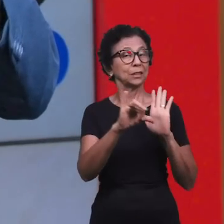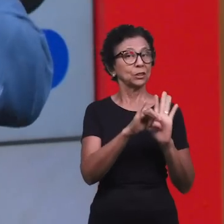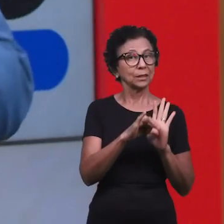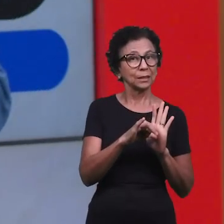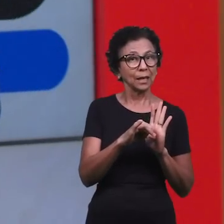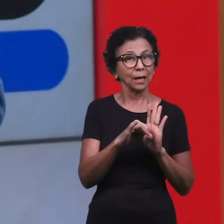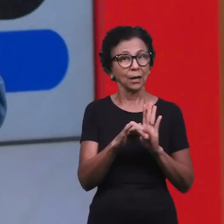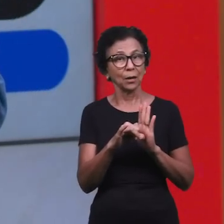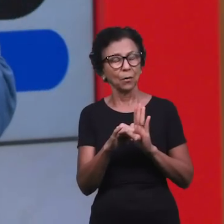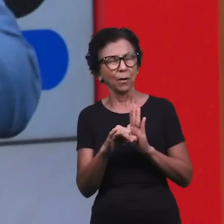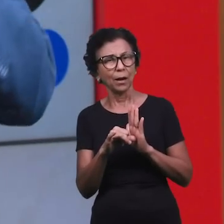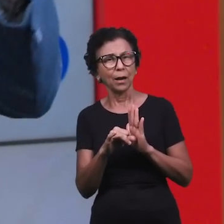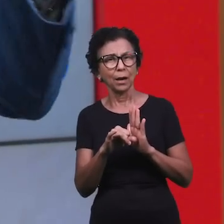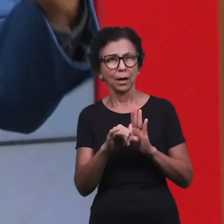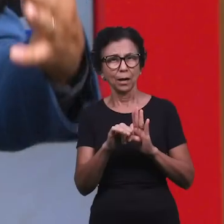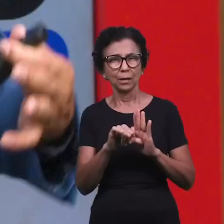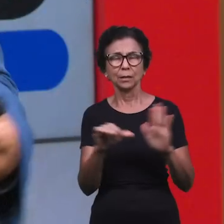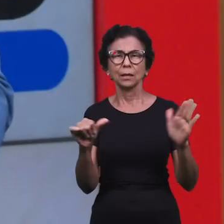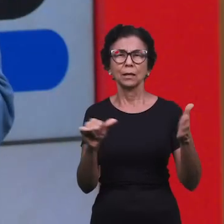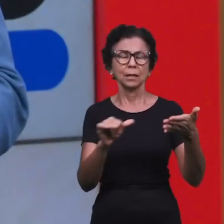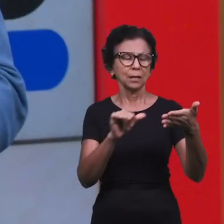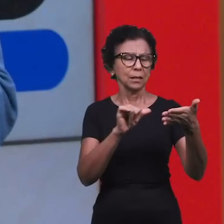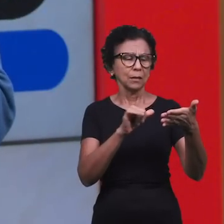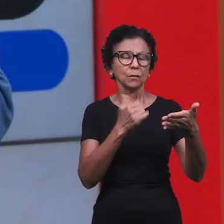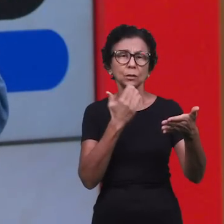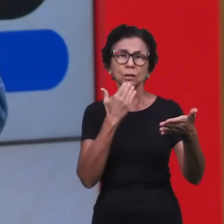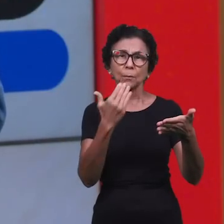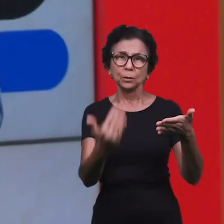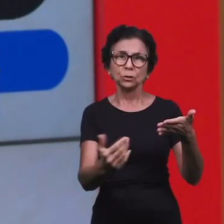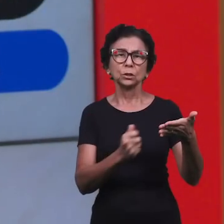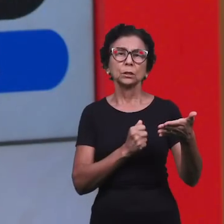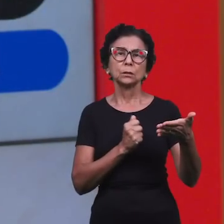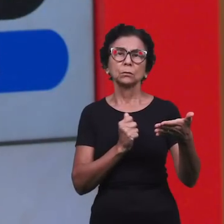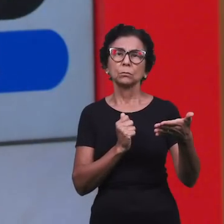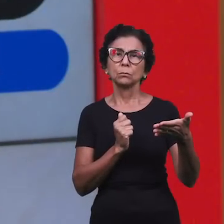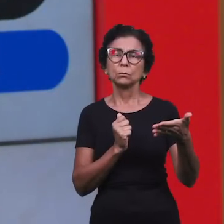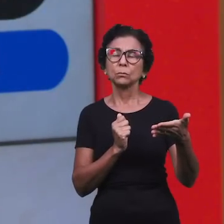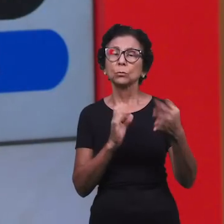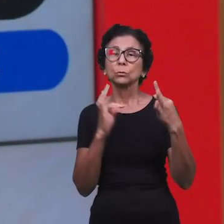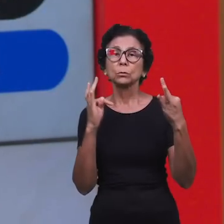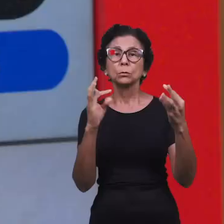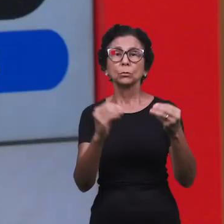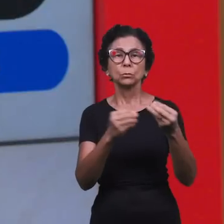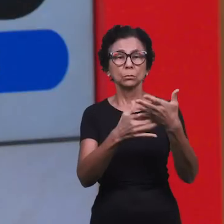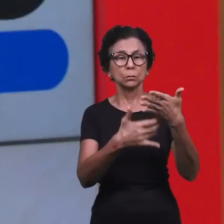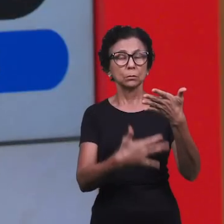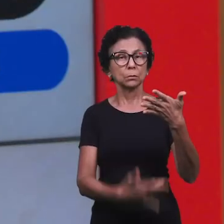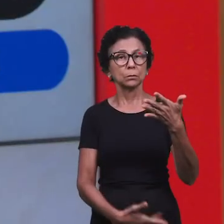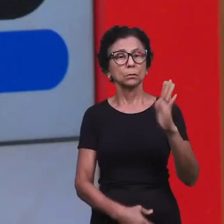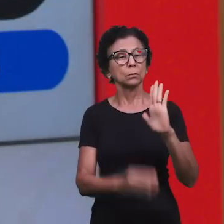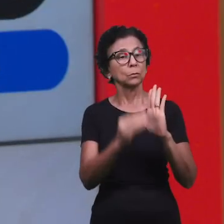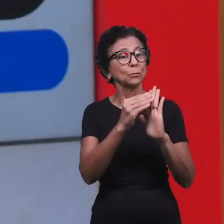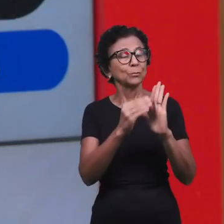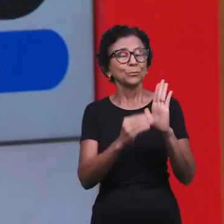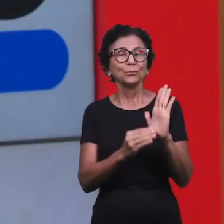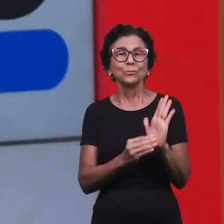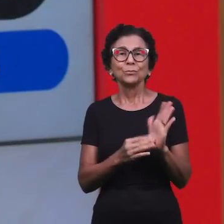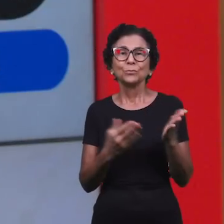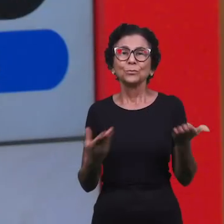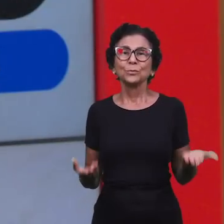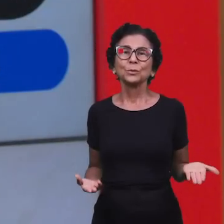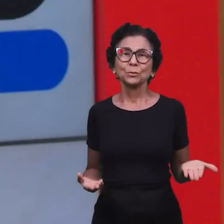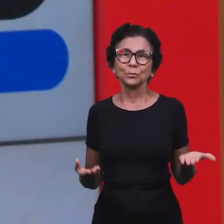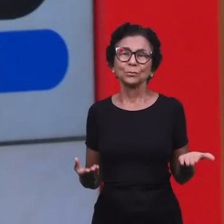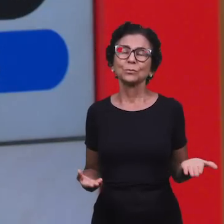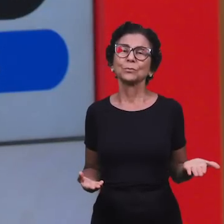é exigido, as graduações que são autorizadas e, especialmente, o conteúdo programático. Porque,